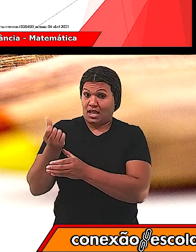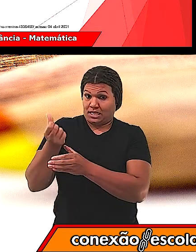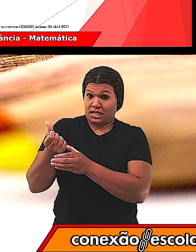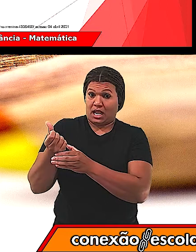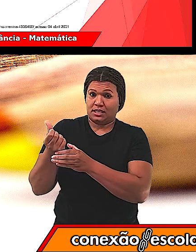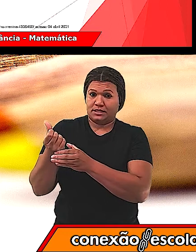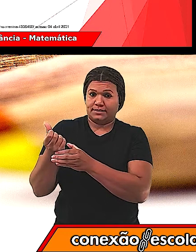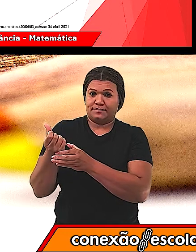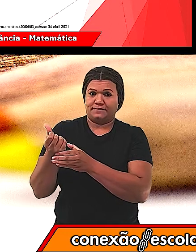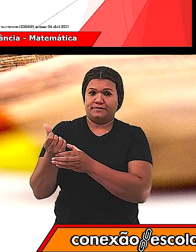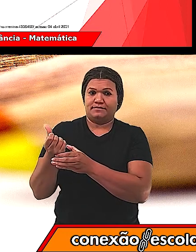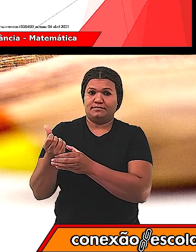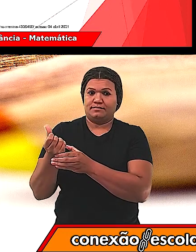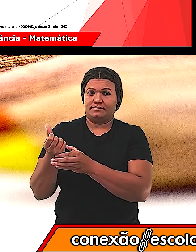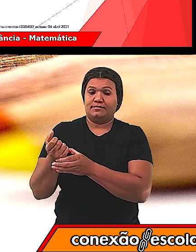6,